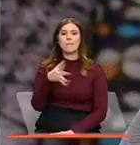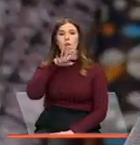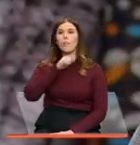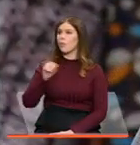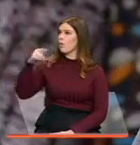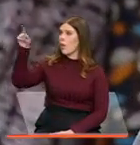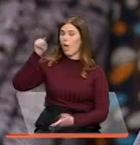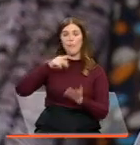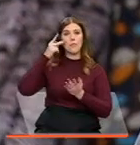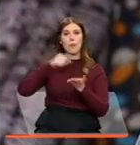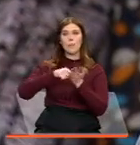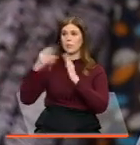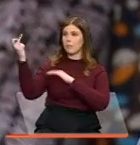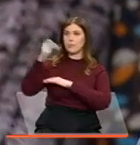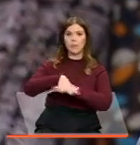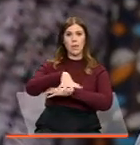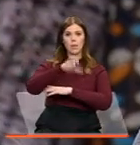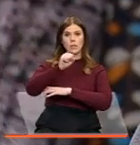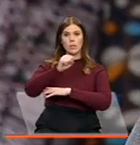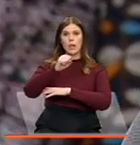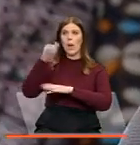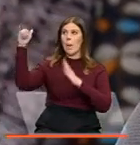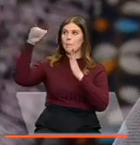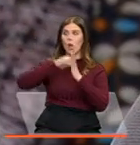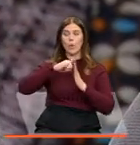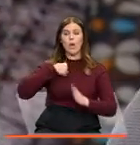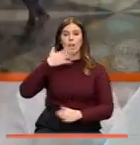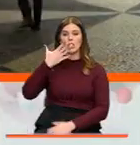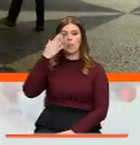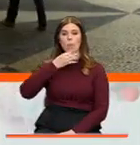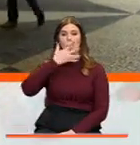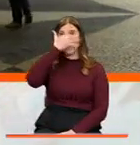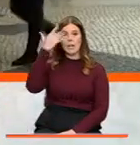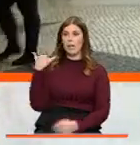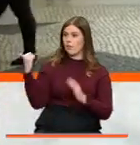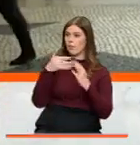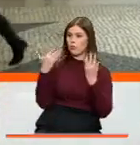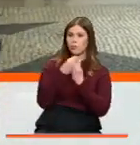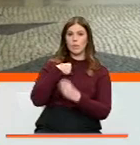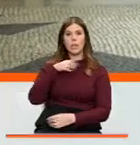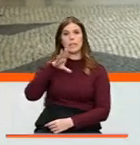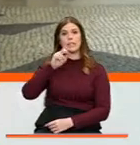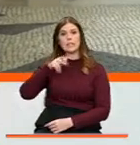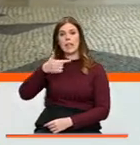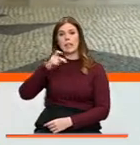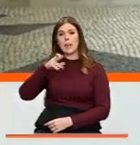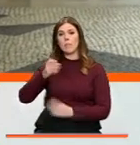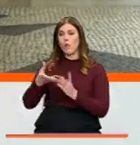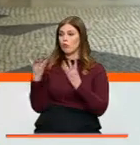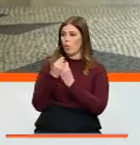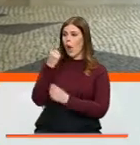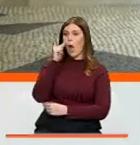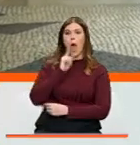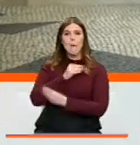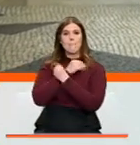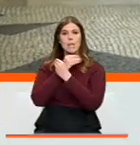que estava na Bélgica. No domingo apanhou o avião às 5 da manhã. Ah, sim. E tenho que me sentar pela mão. Mais uma